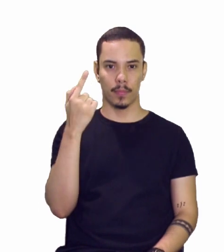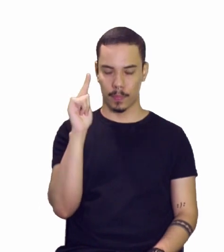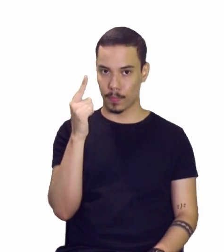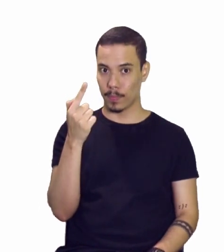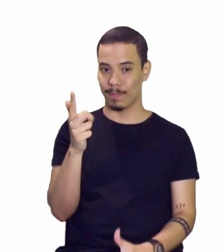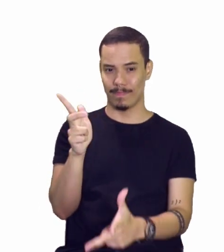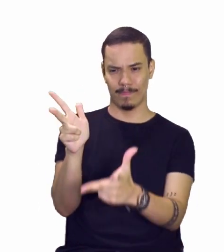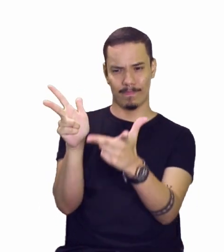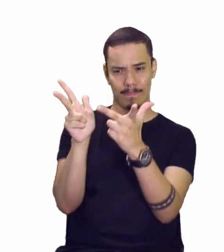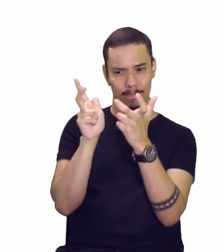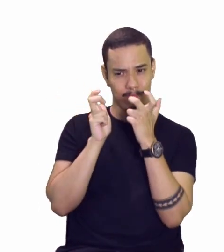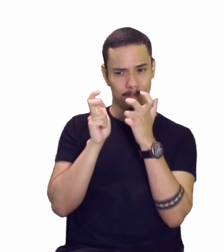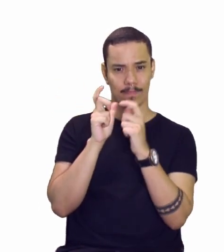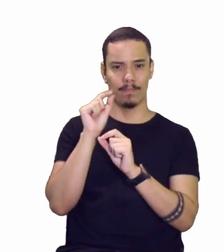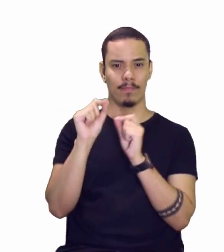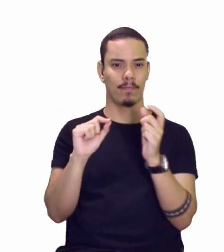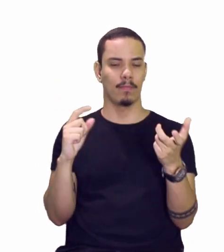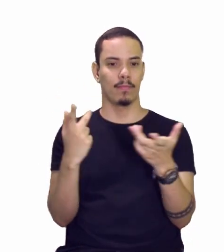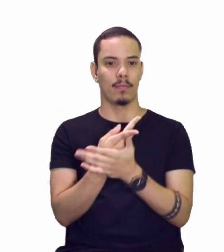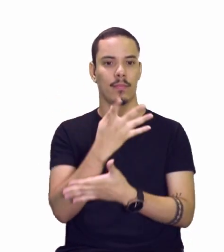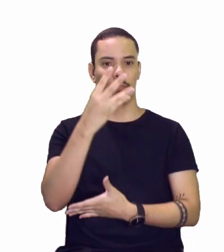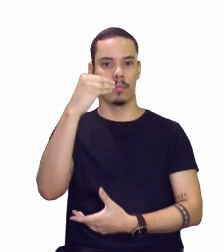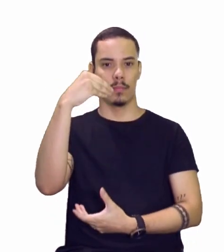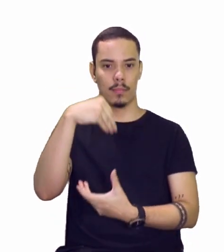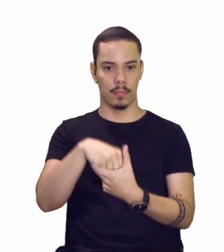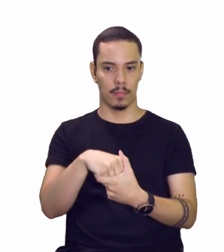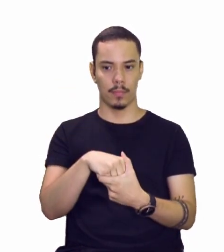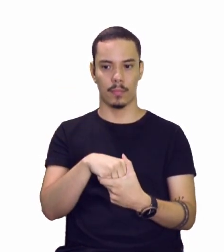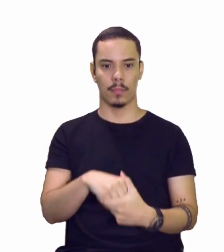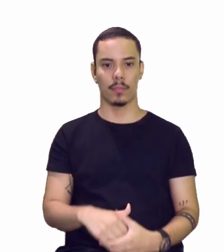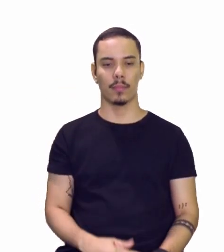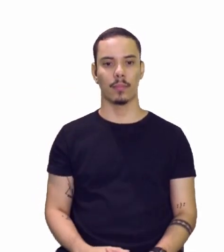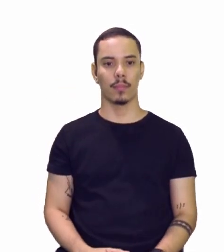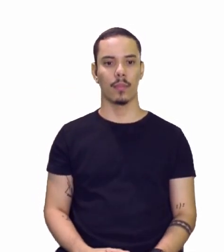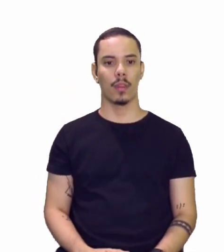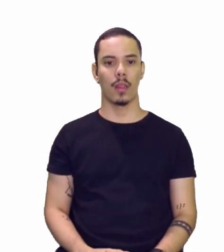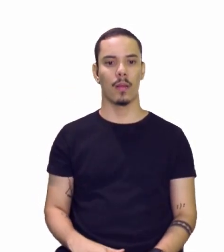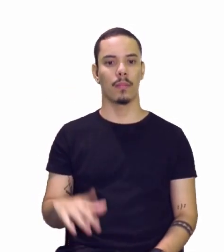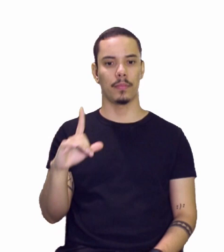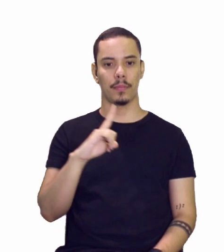em consideração a divisão